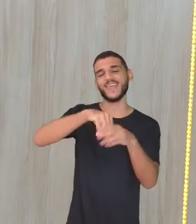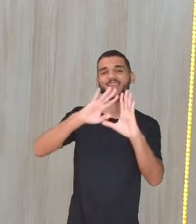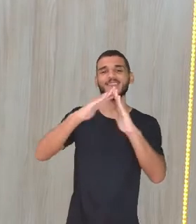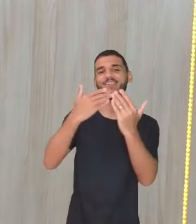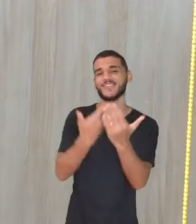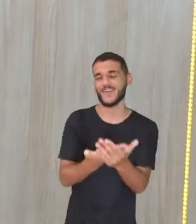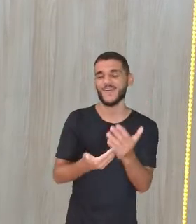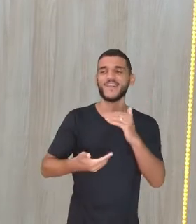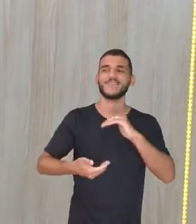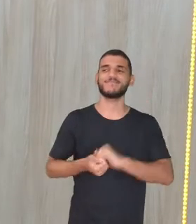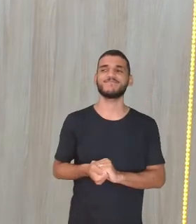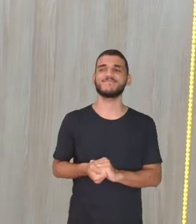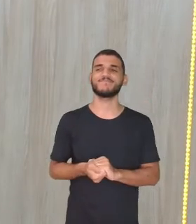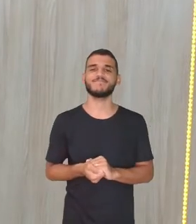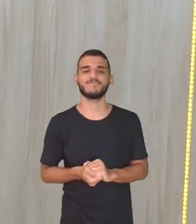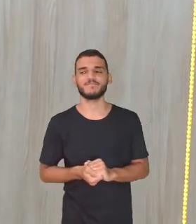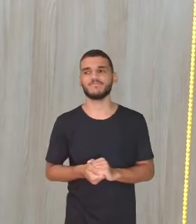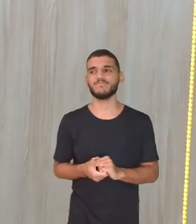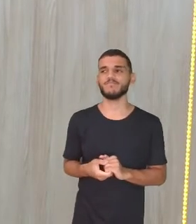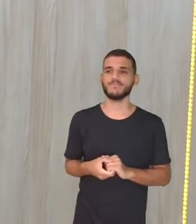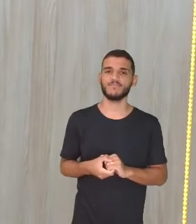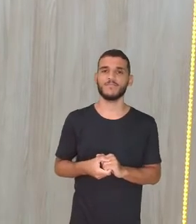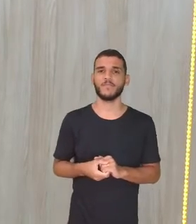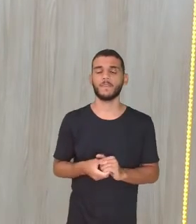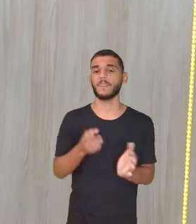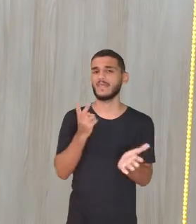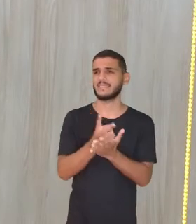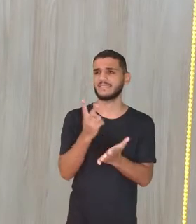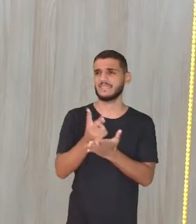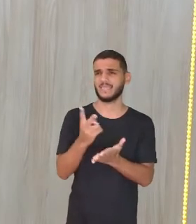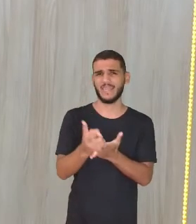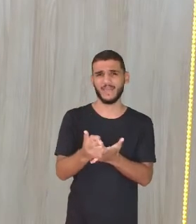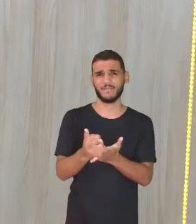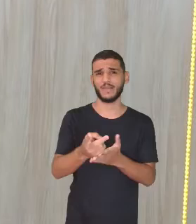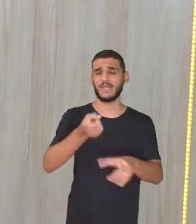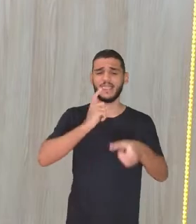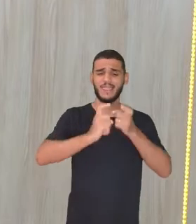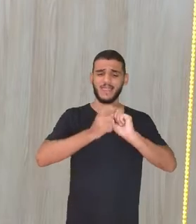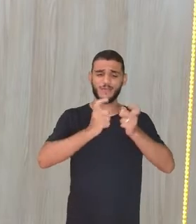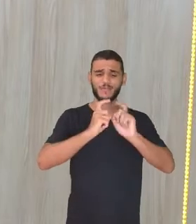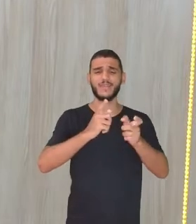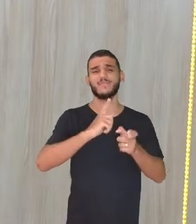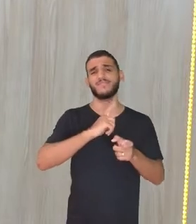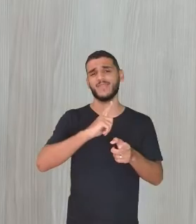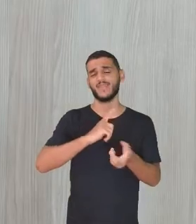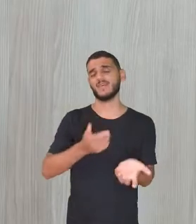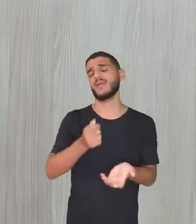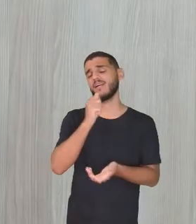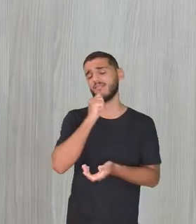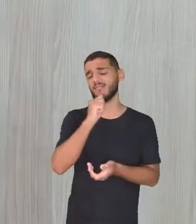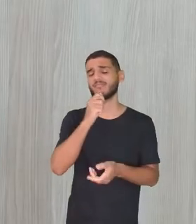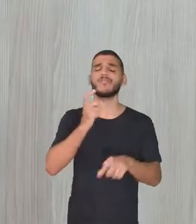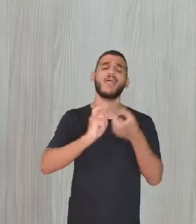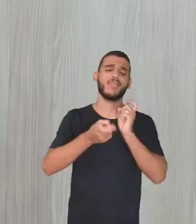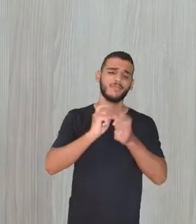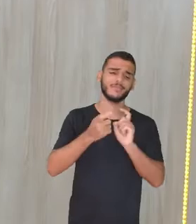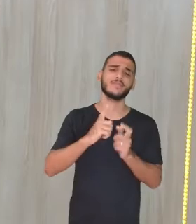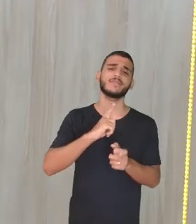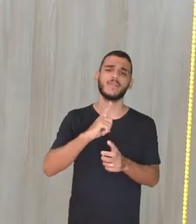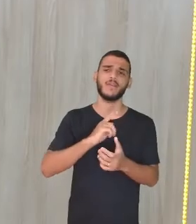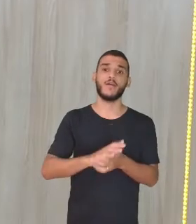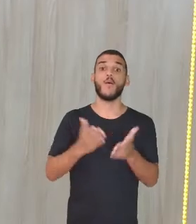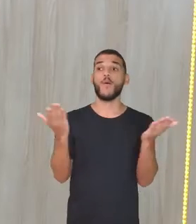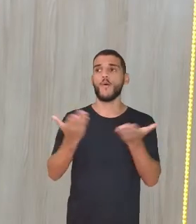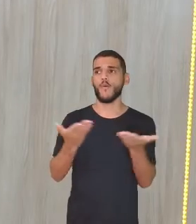use celular na sala de aula, que foi por muito tempo uma questão bem discutida. Que ainda é, né? Ainda Acho que é. a gente não tem.